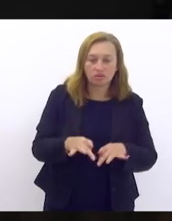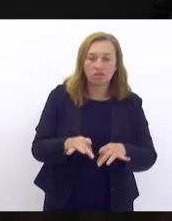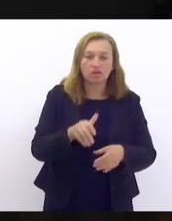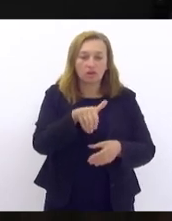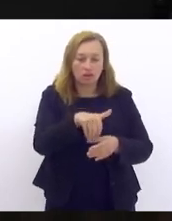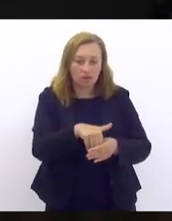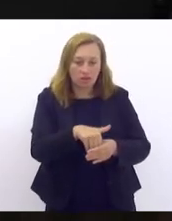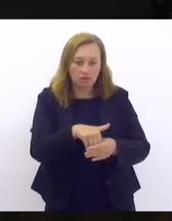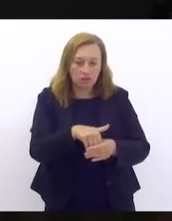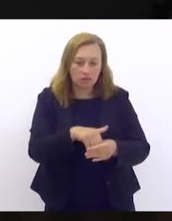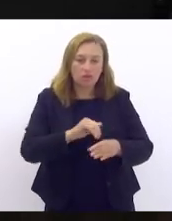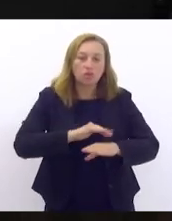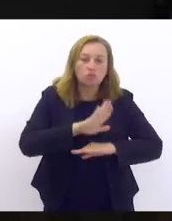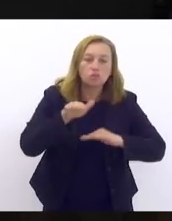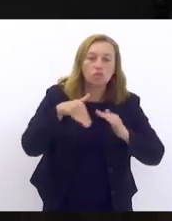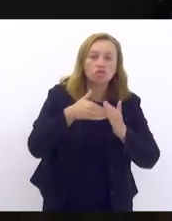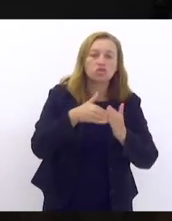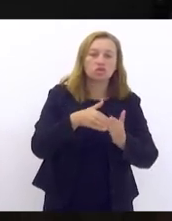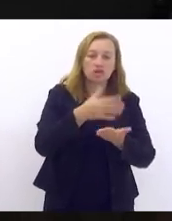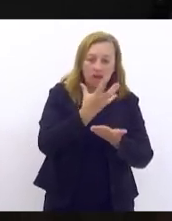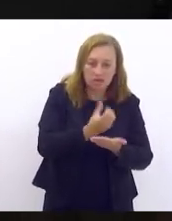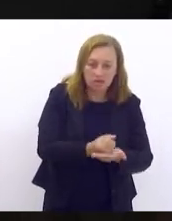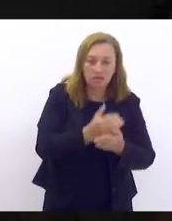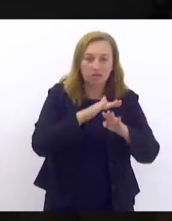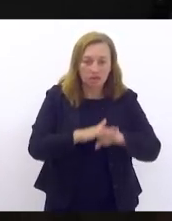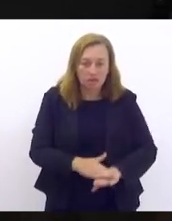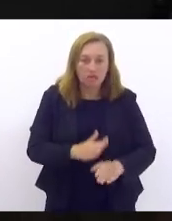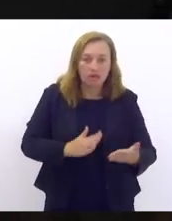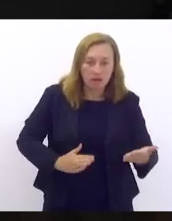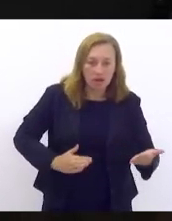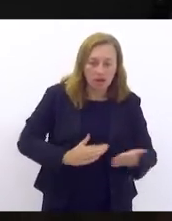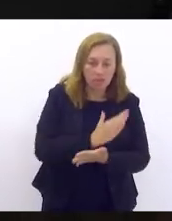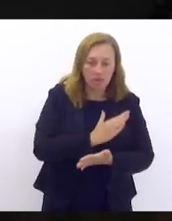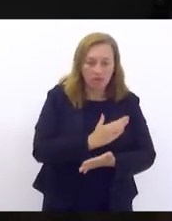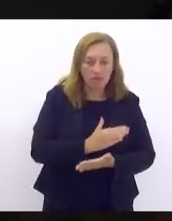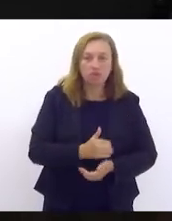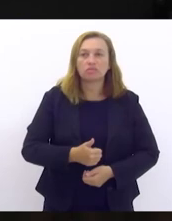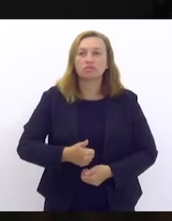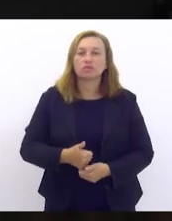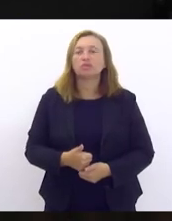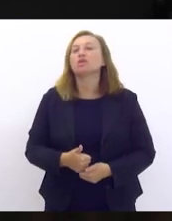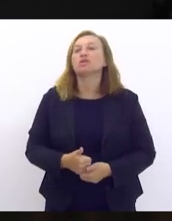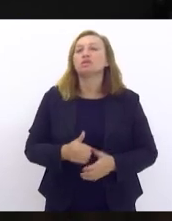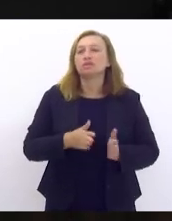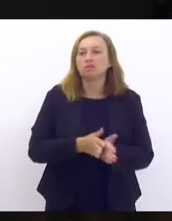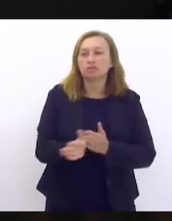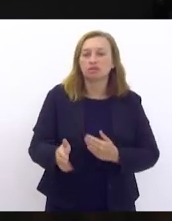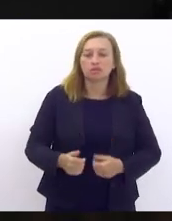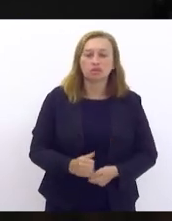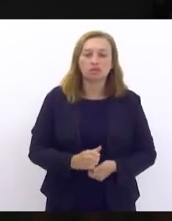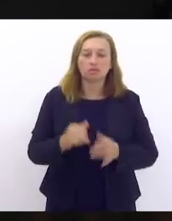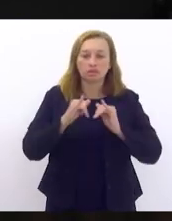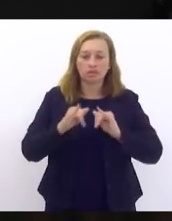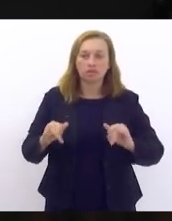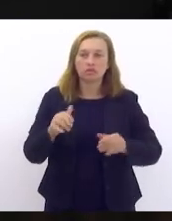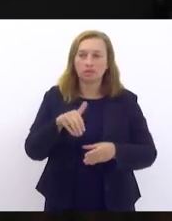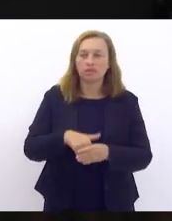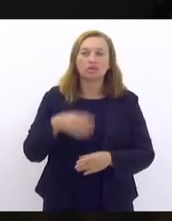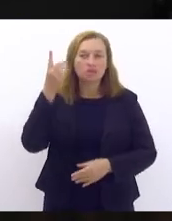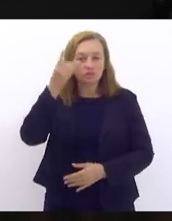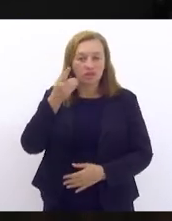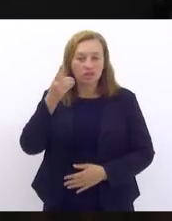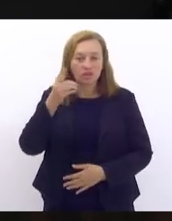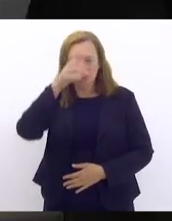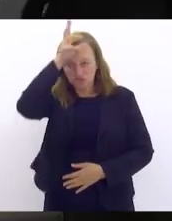discussão. Em votação, os senhores que aprovam permaneçam como estão. Aprovado, vai autógrafo. Para a declaração de voto, deputada Tia